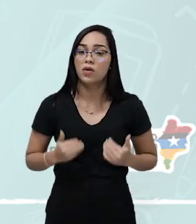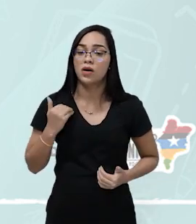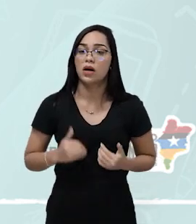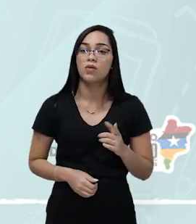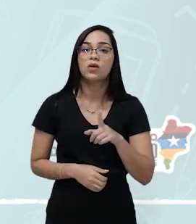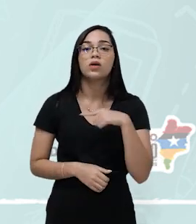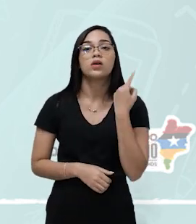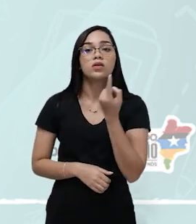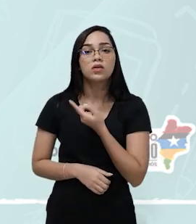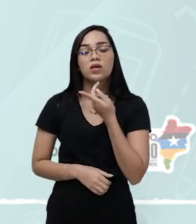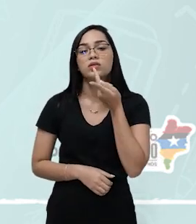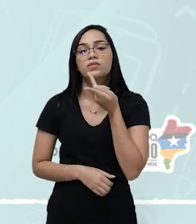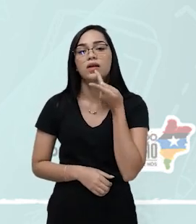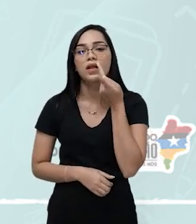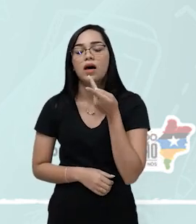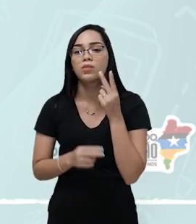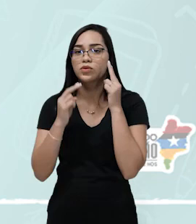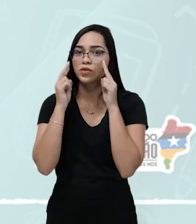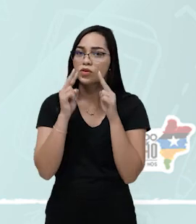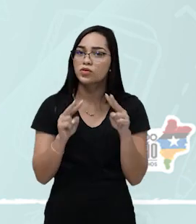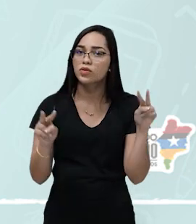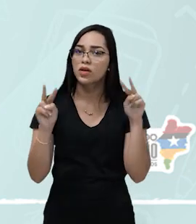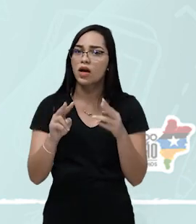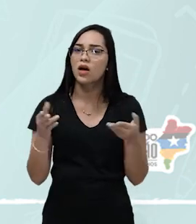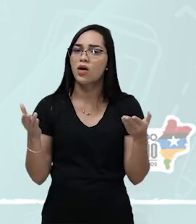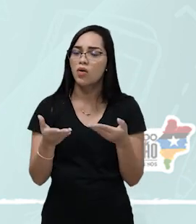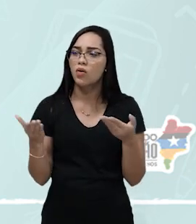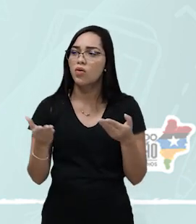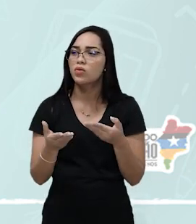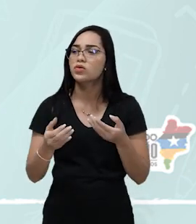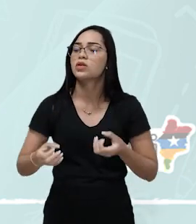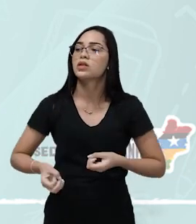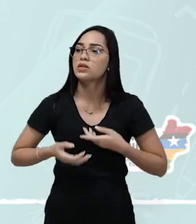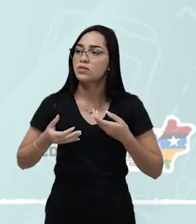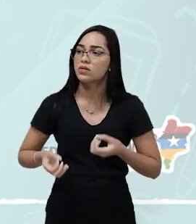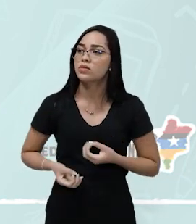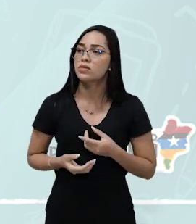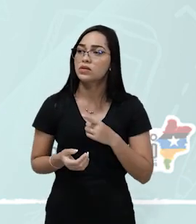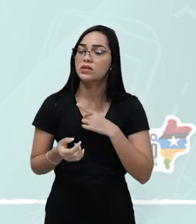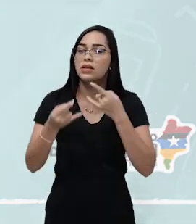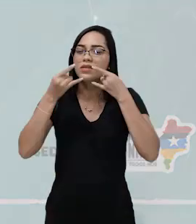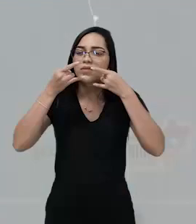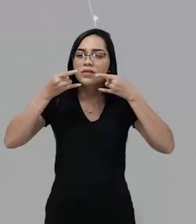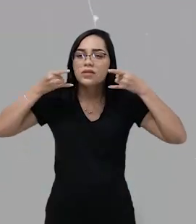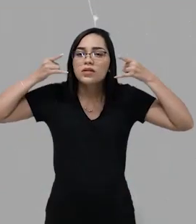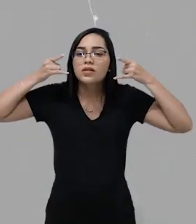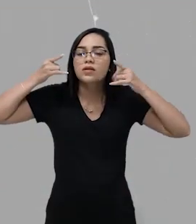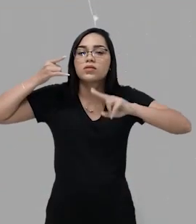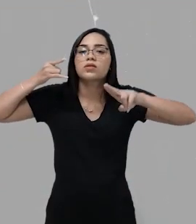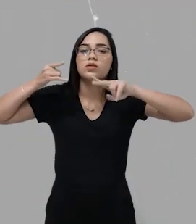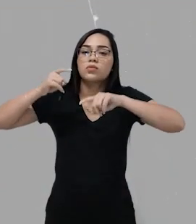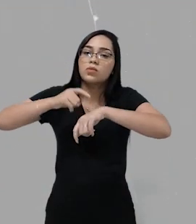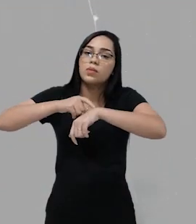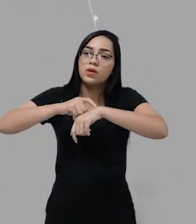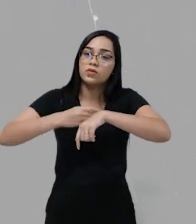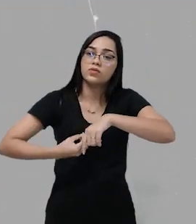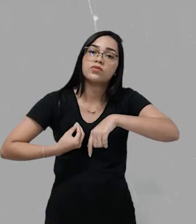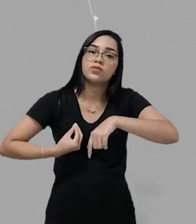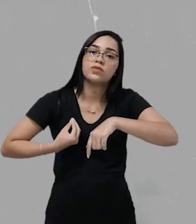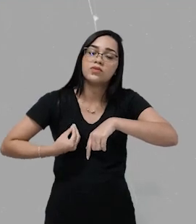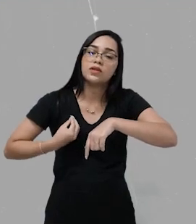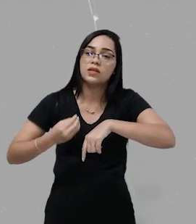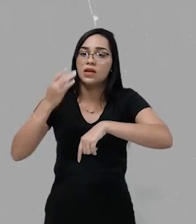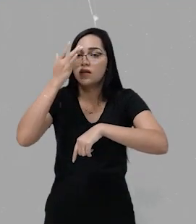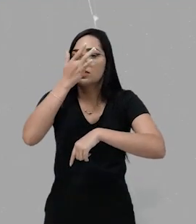Nós falamos com o nosso olhar, hoje bem expressivo por conta das máscaras, em função do momento que nós estamos vivendo, né?